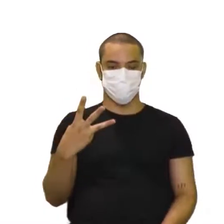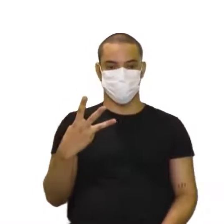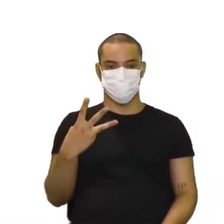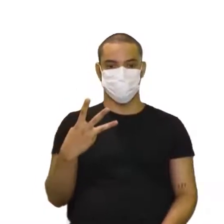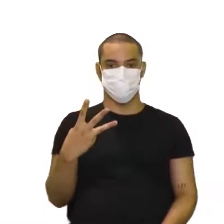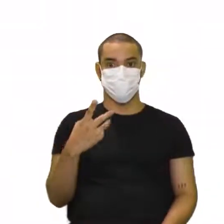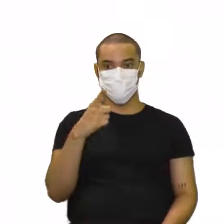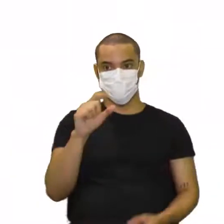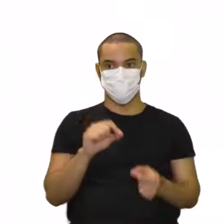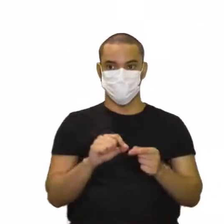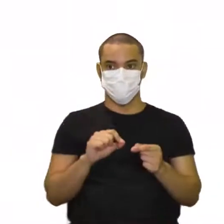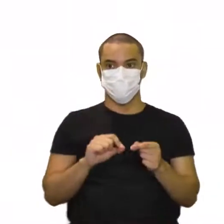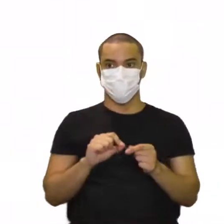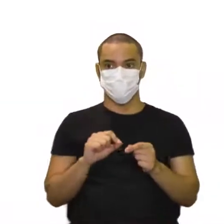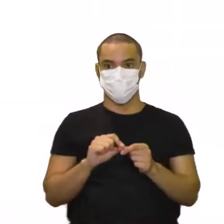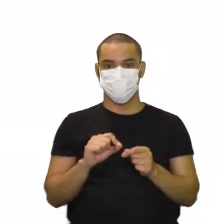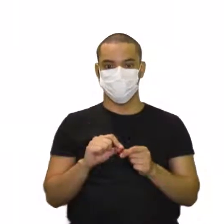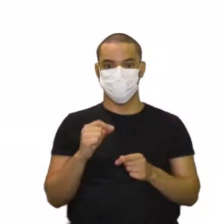você,